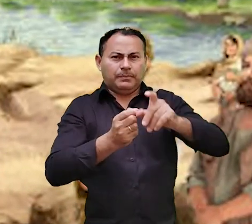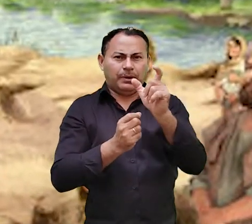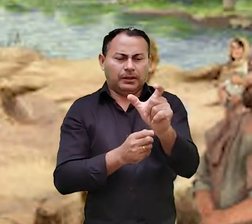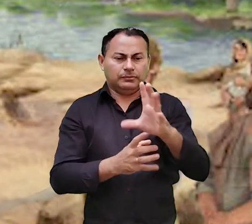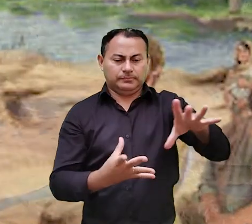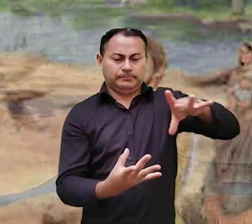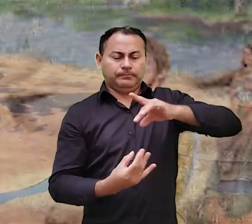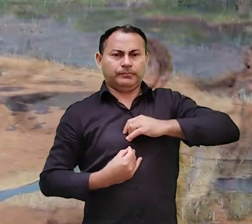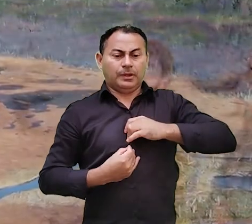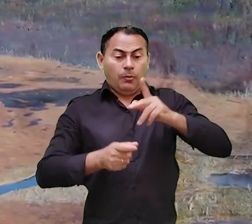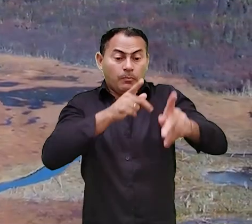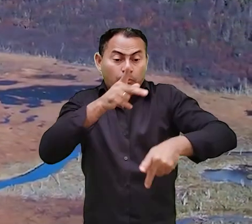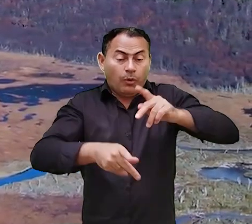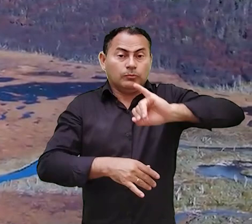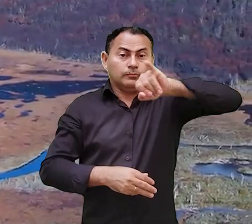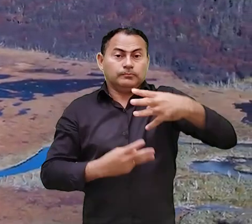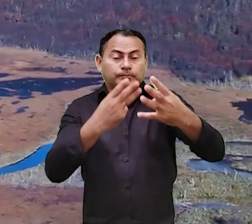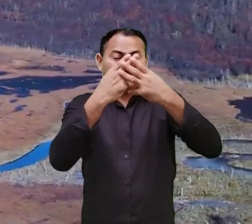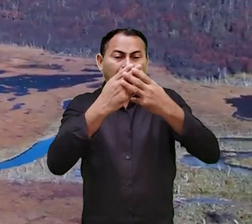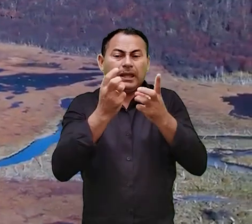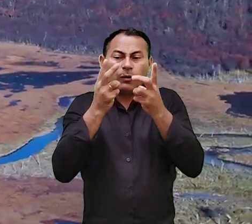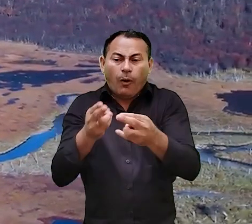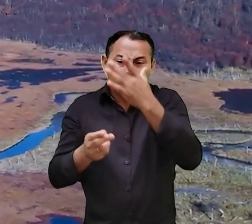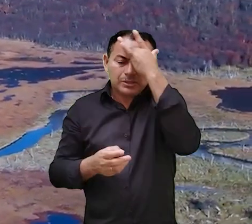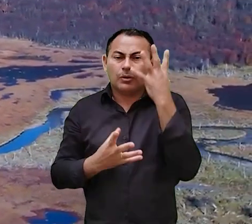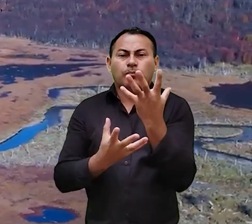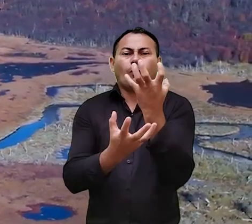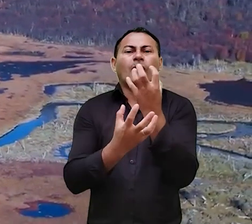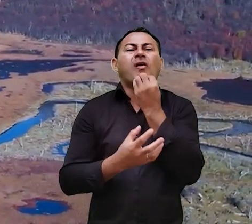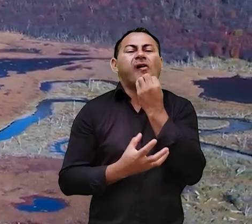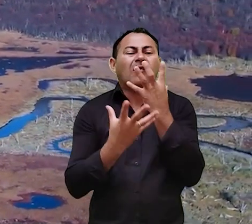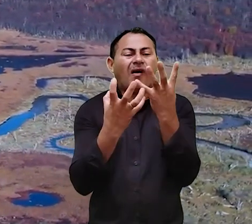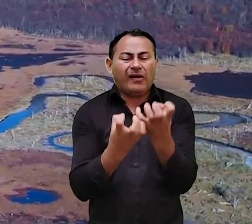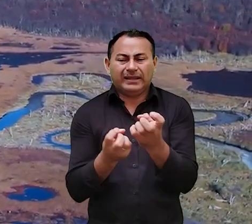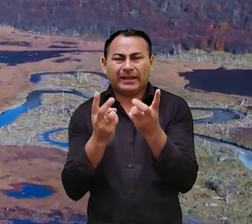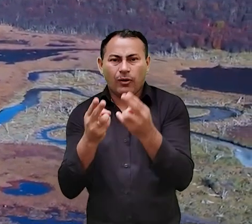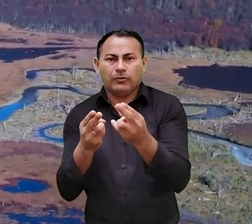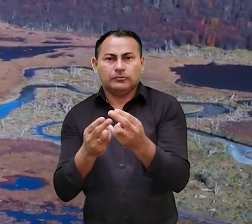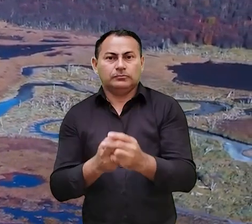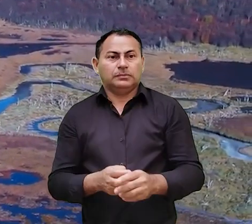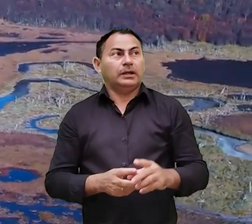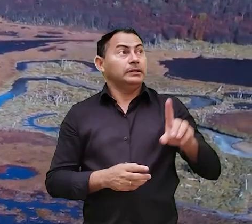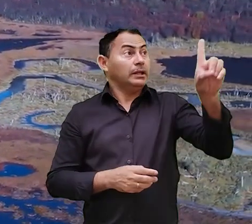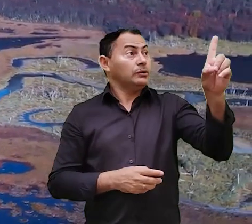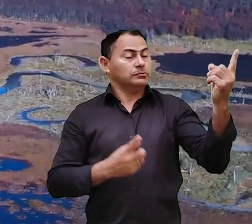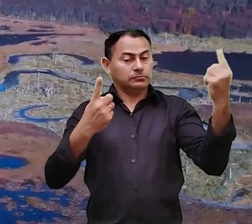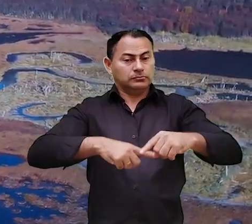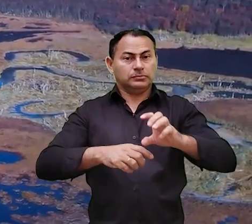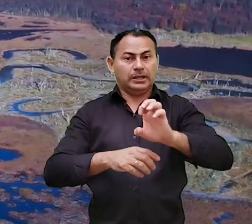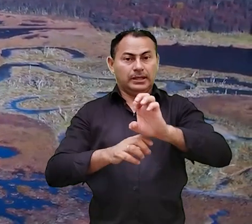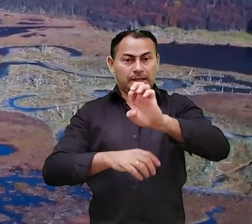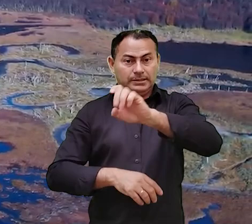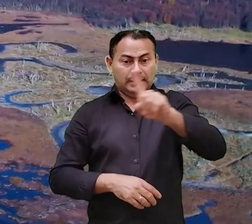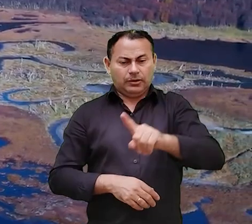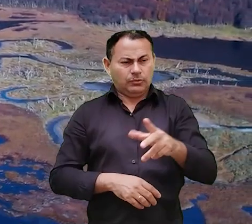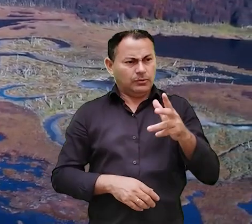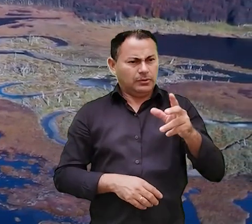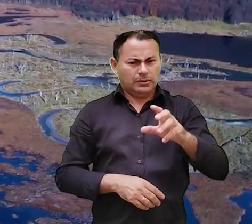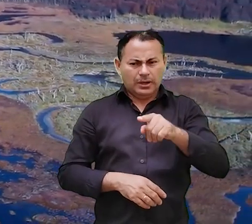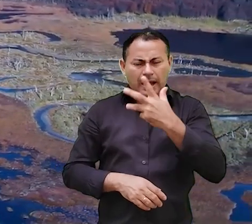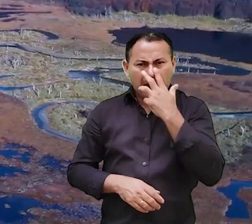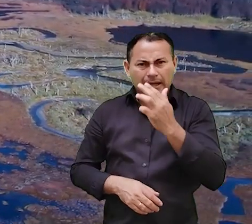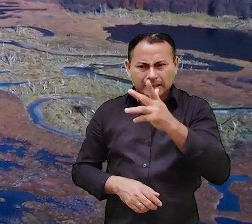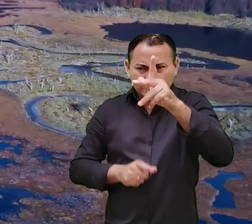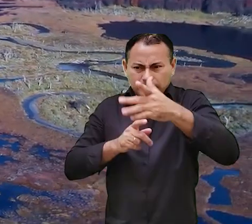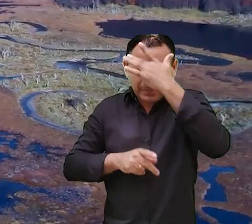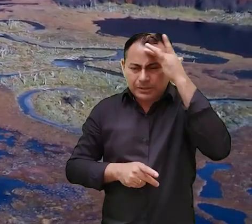Falando alegórica e espiritualmente, o povo de Judá era como ossos secos. Deus lançou um desafio para Ezequiel. Ezequiel,